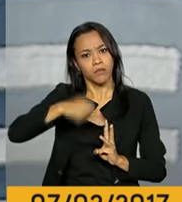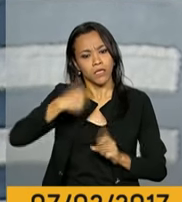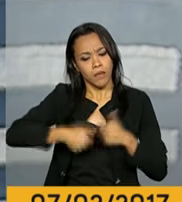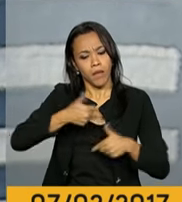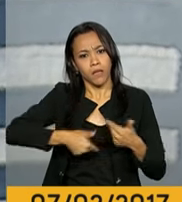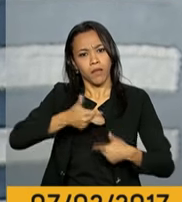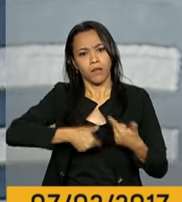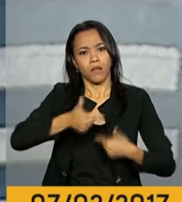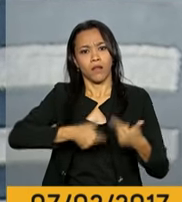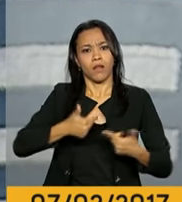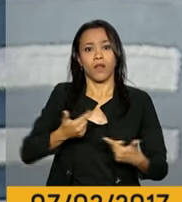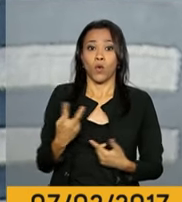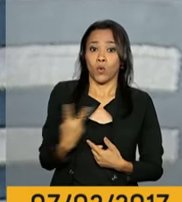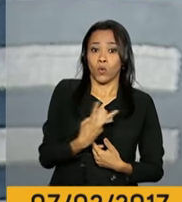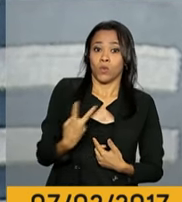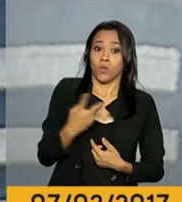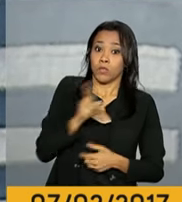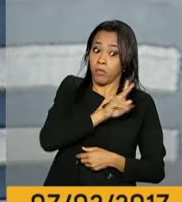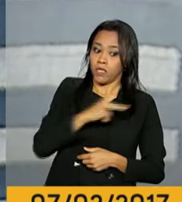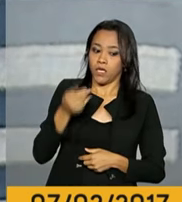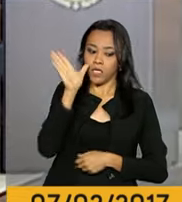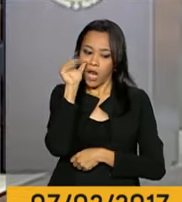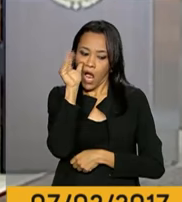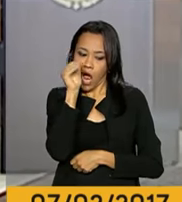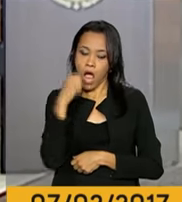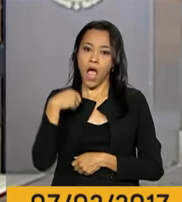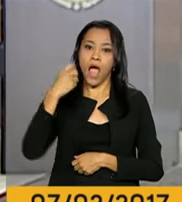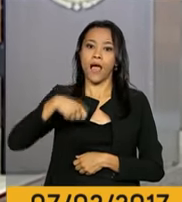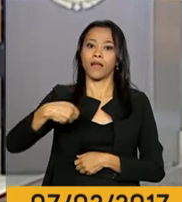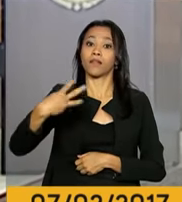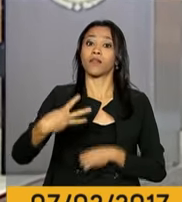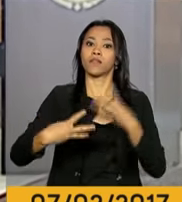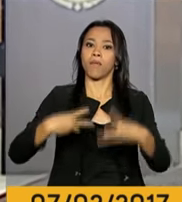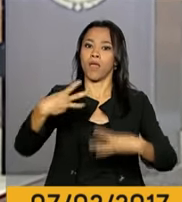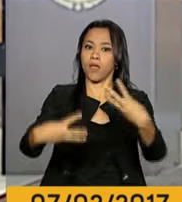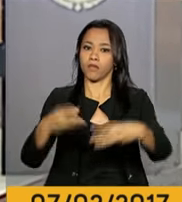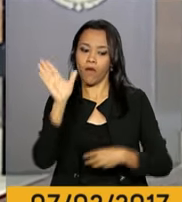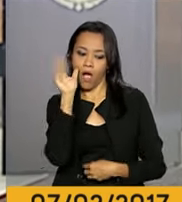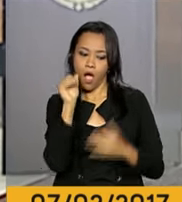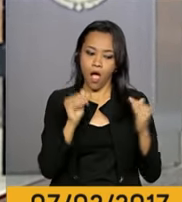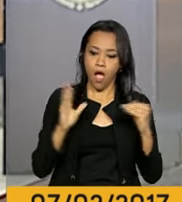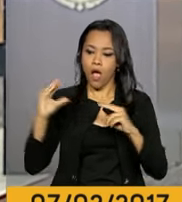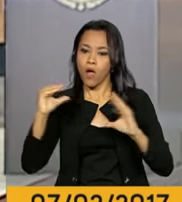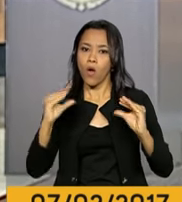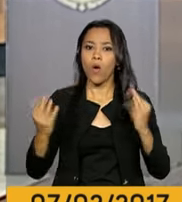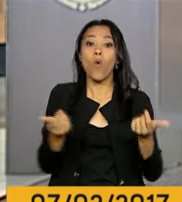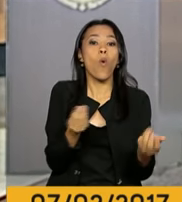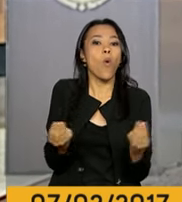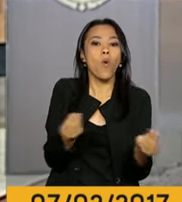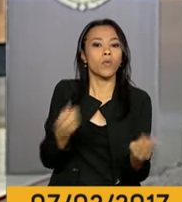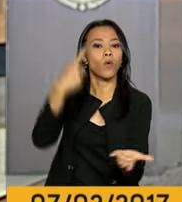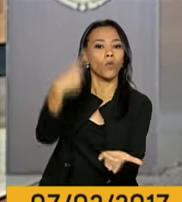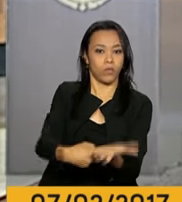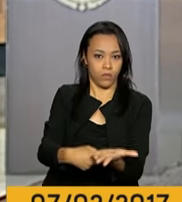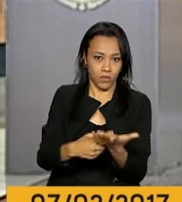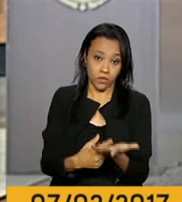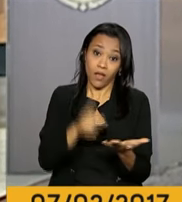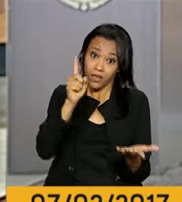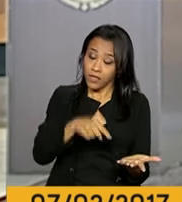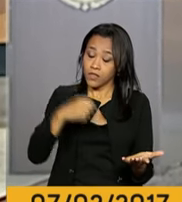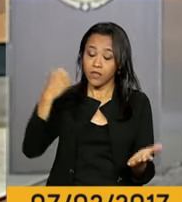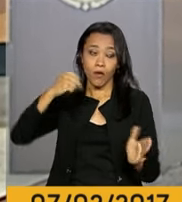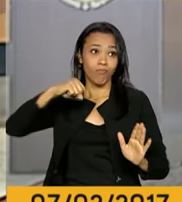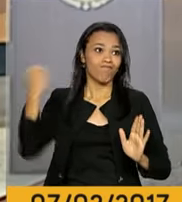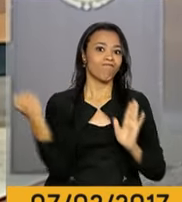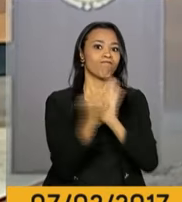vamos os presidentes supervisionar trimestralmente esses acordos e isso vai ser um Marco